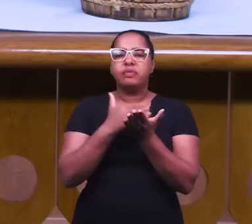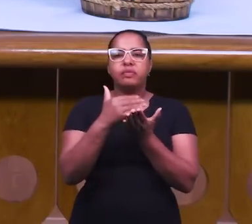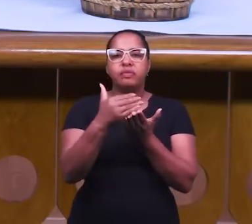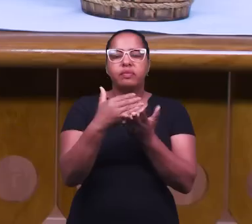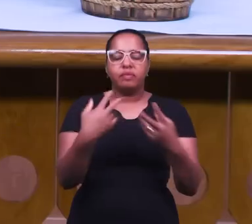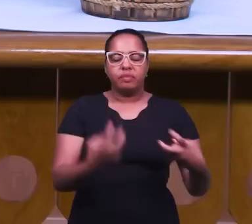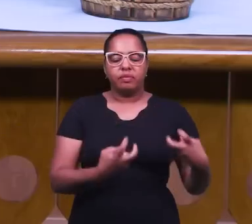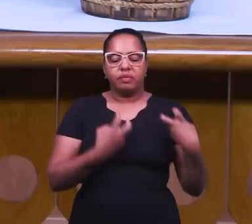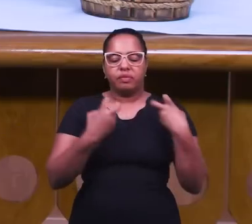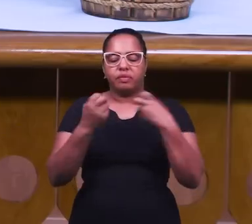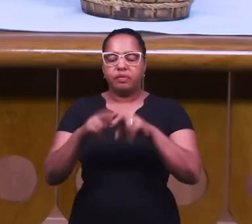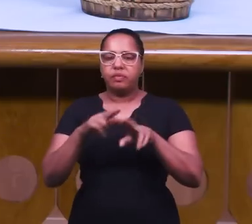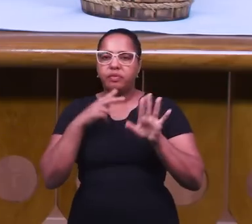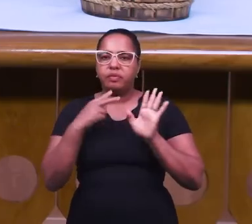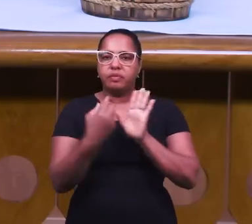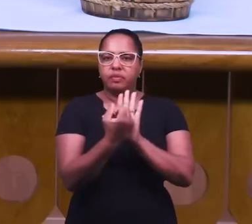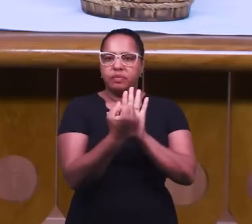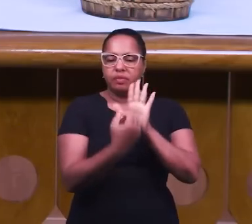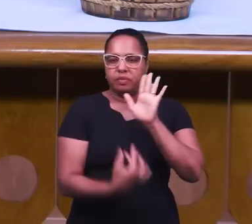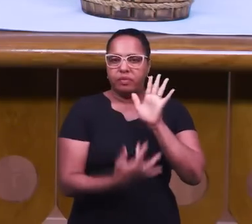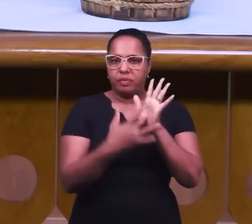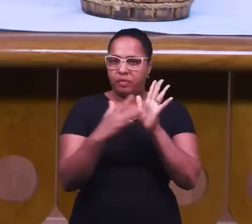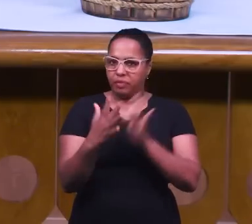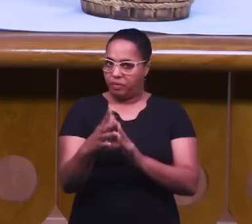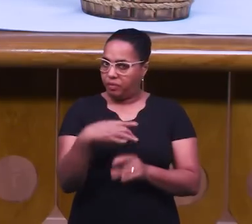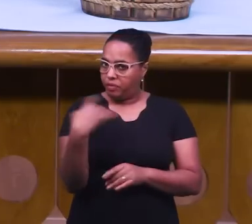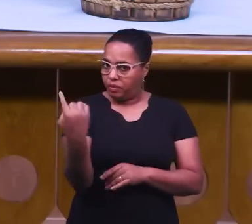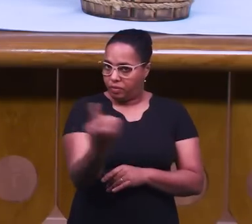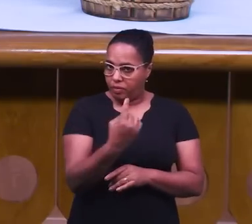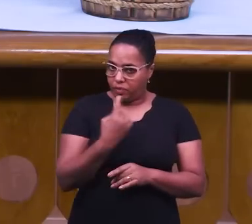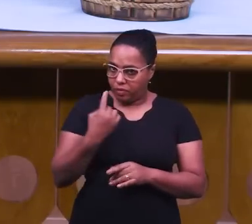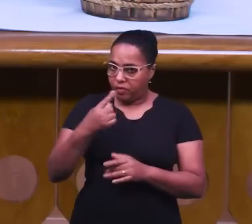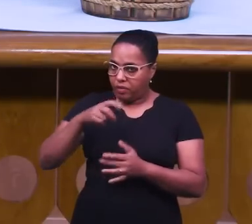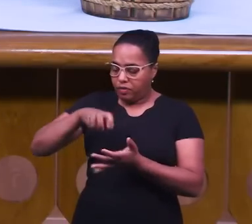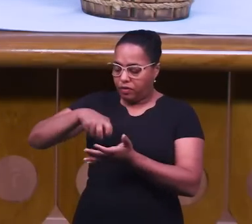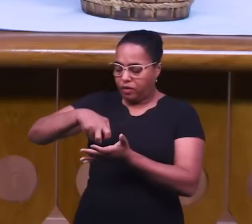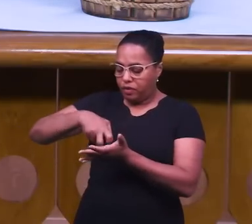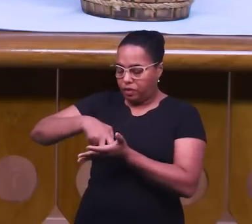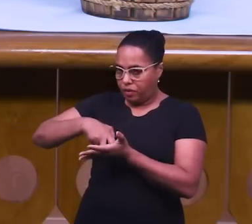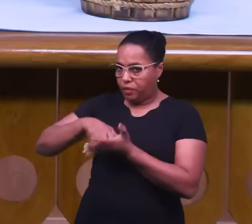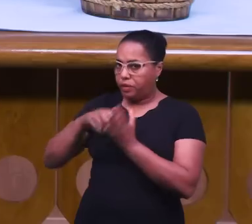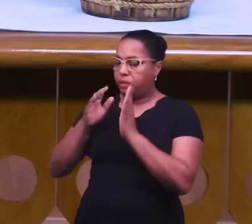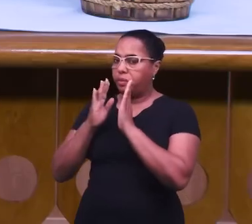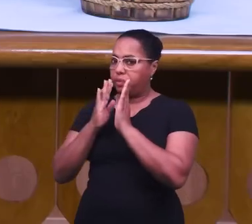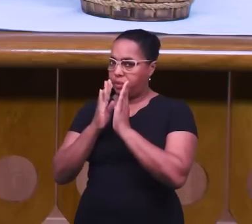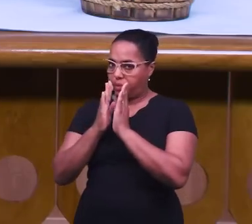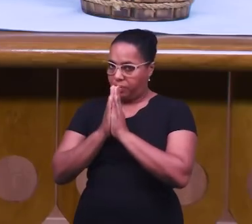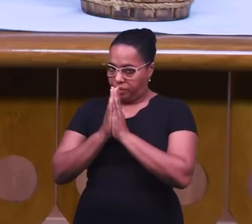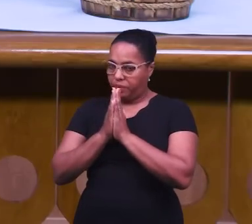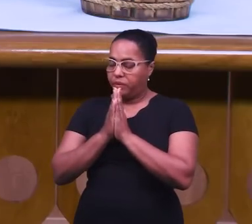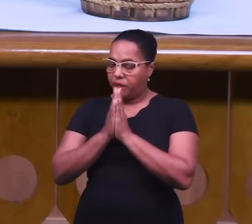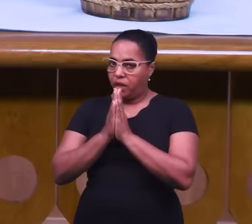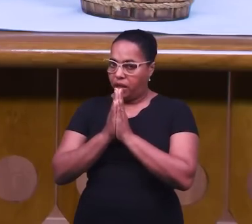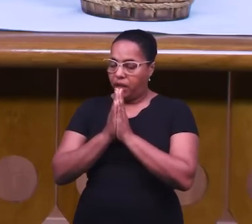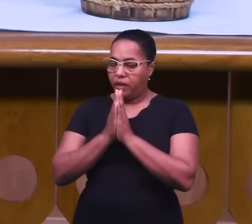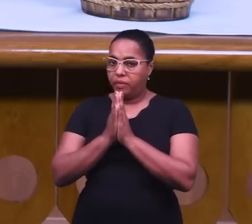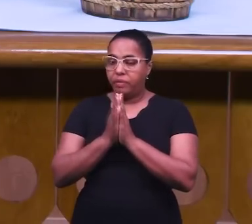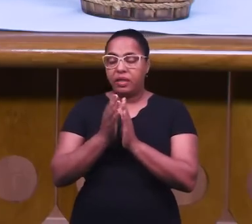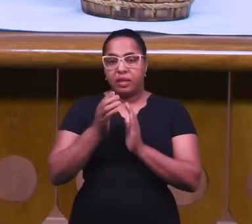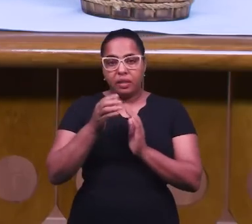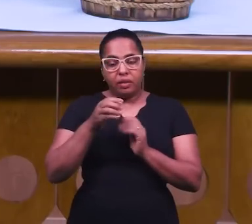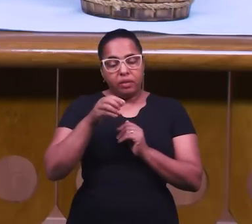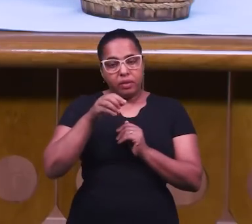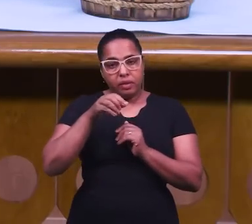início, clamando pelo sangue de Jesus. Nós vamos estar de joelhos para fazer esta oração do clamor pelo sangue de